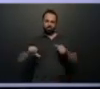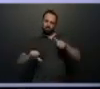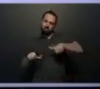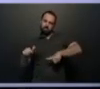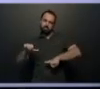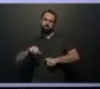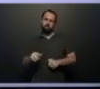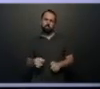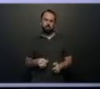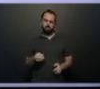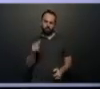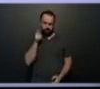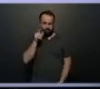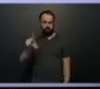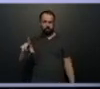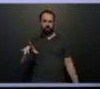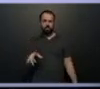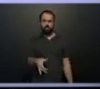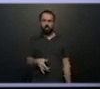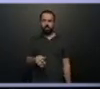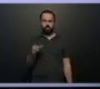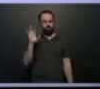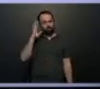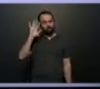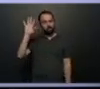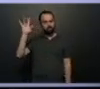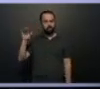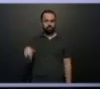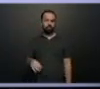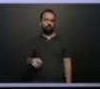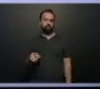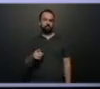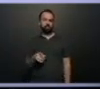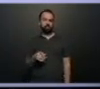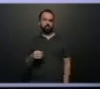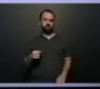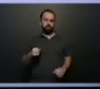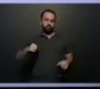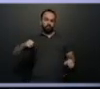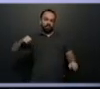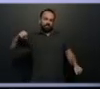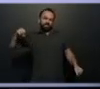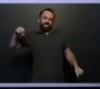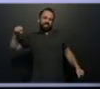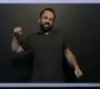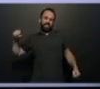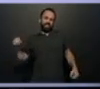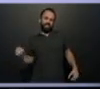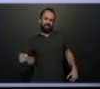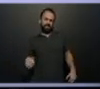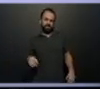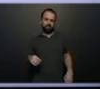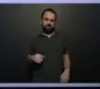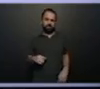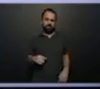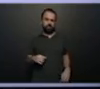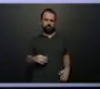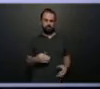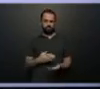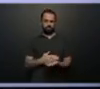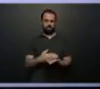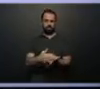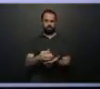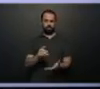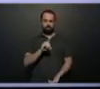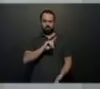imaginasse nessa situação. São 6h30 da manhã e você acabou de acordar. É hora de começar o